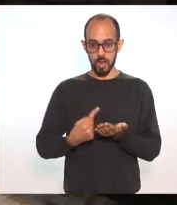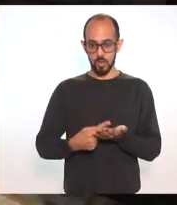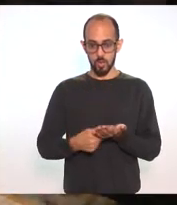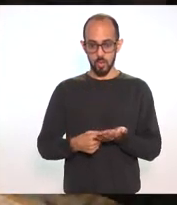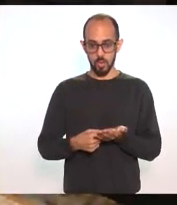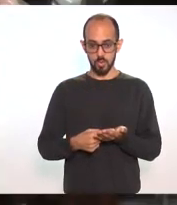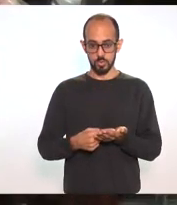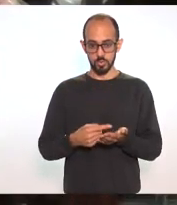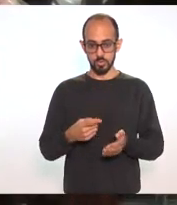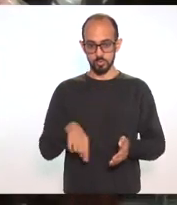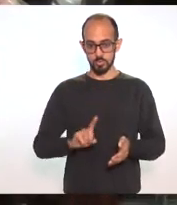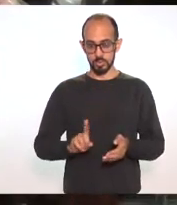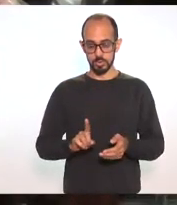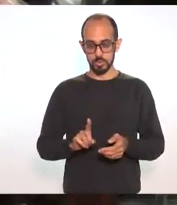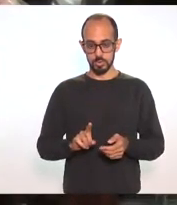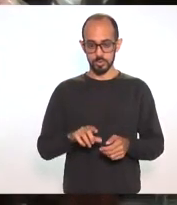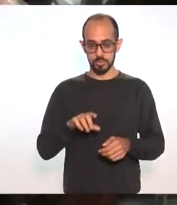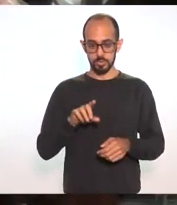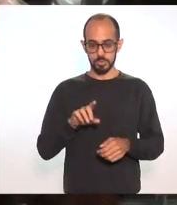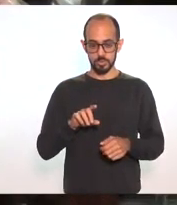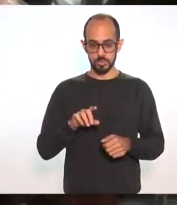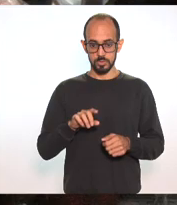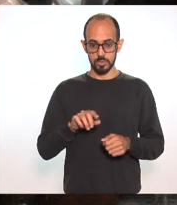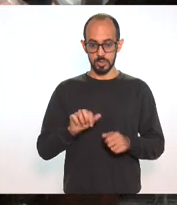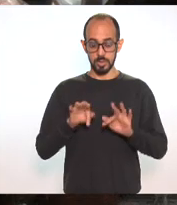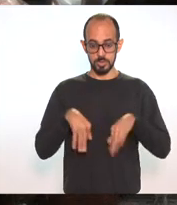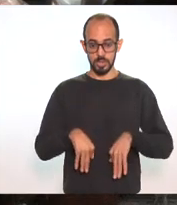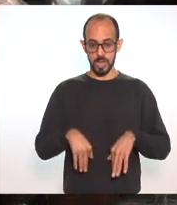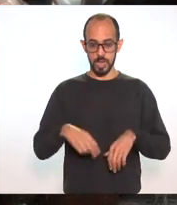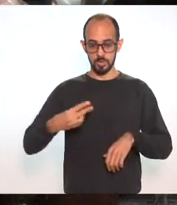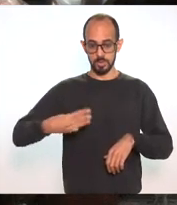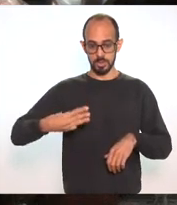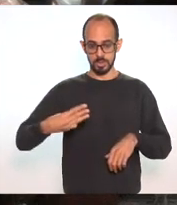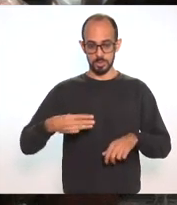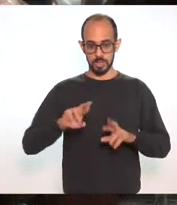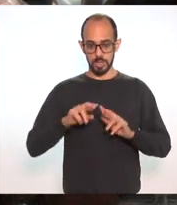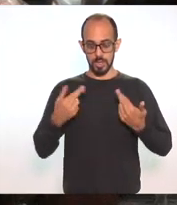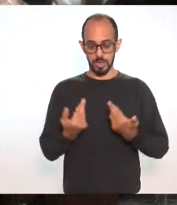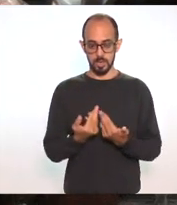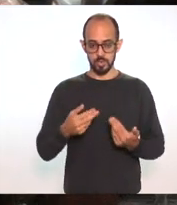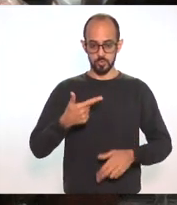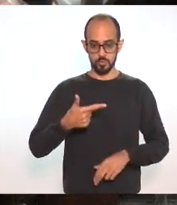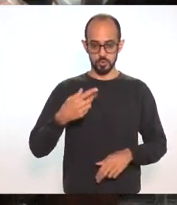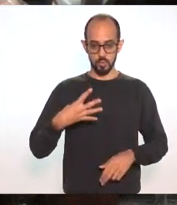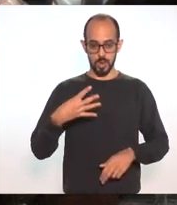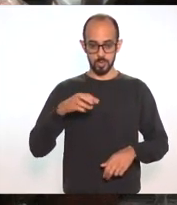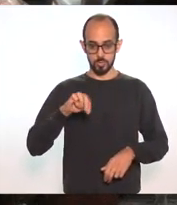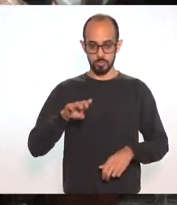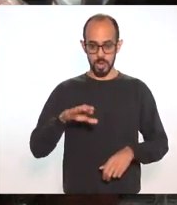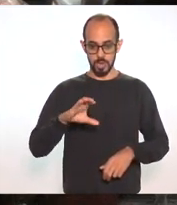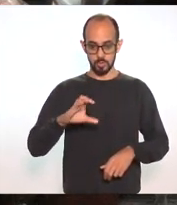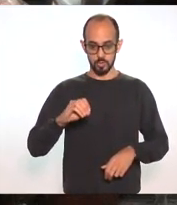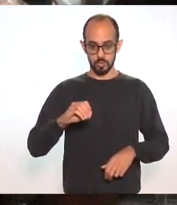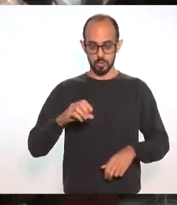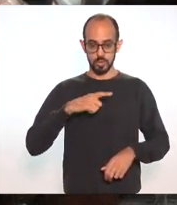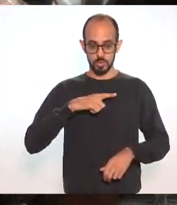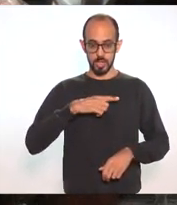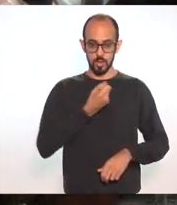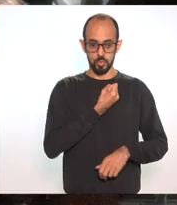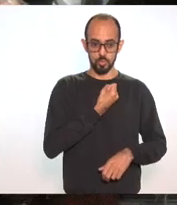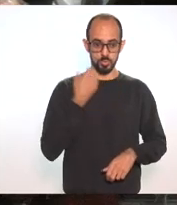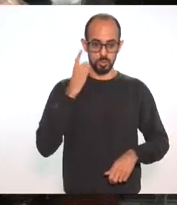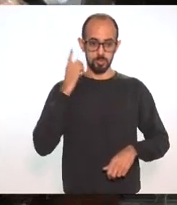em cima. Está encerrada a terceira sessão extraordinária do dia 24 de março. Havendo número legal sobre a proteção de